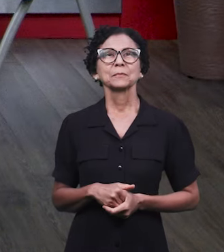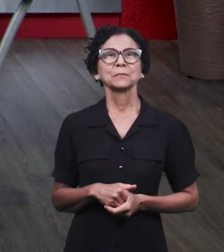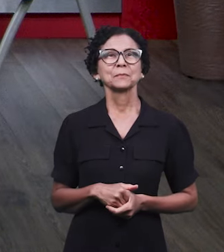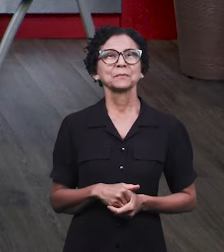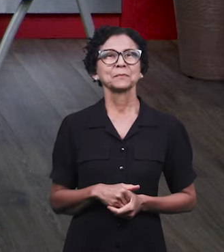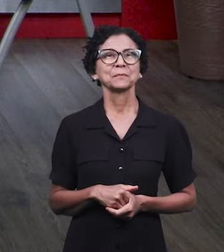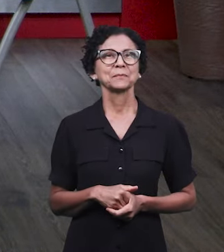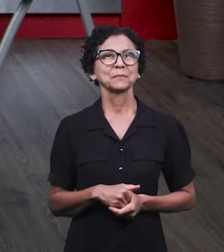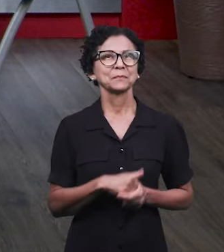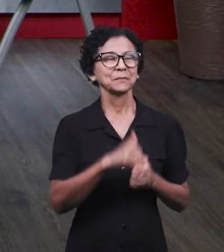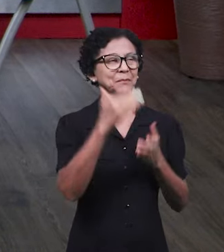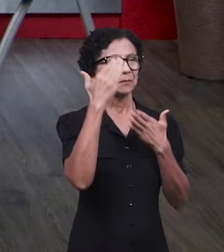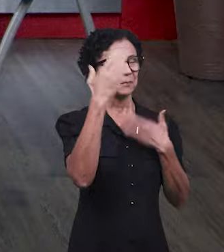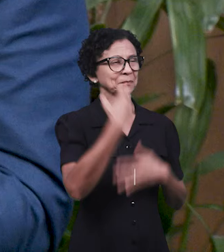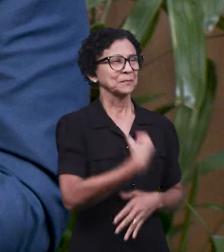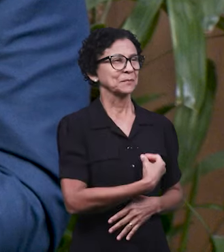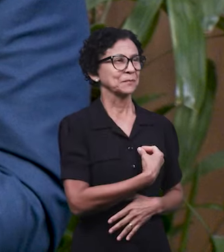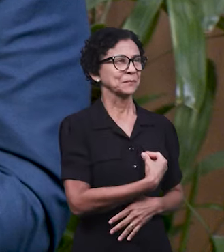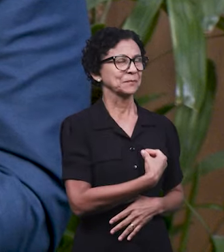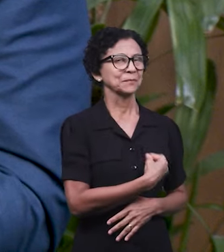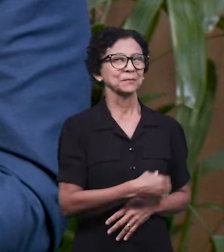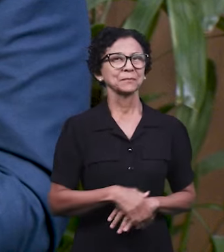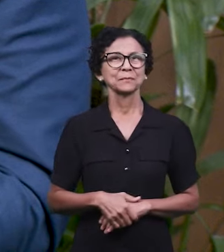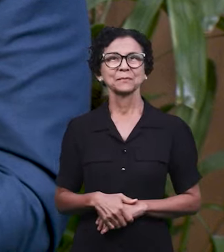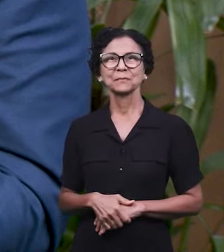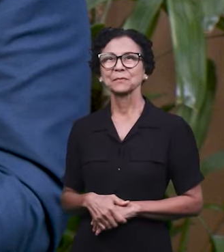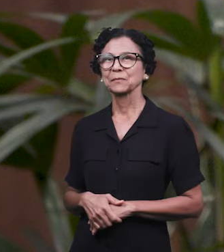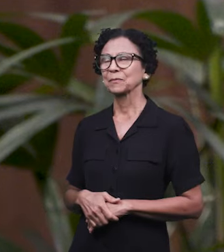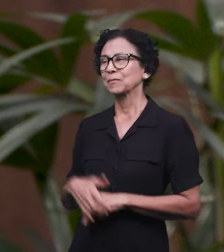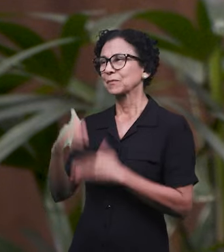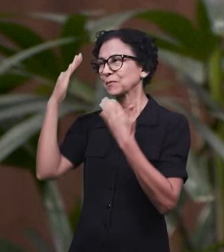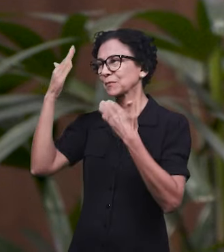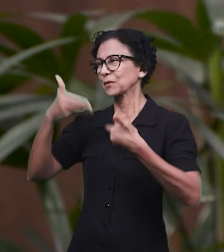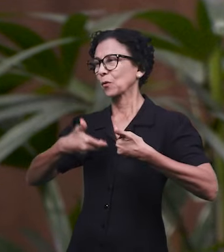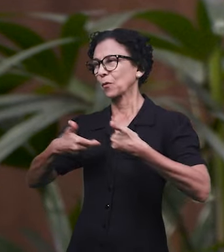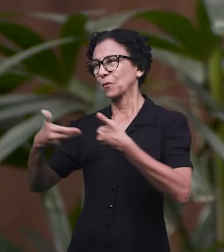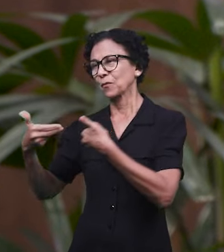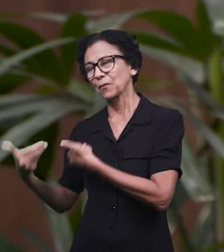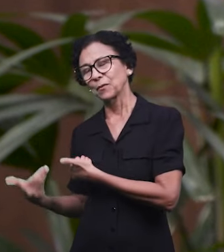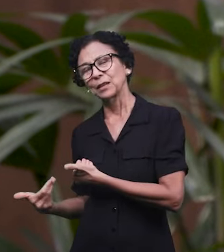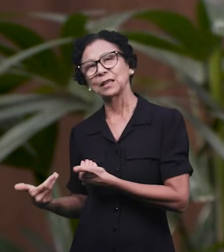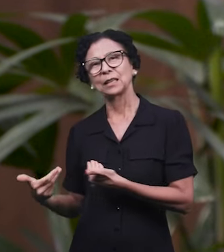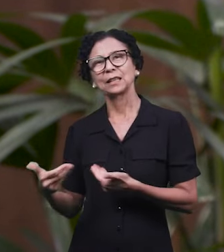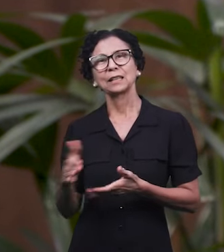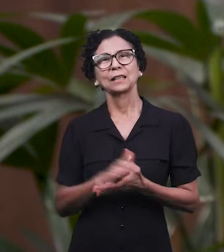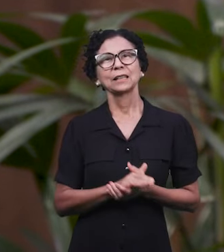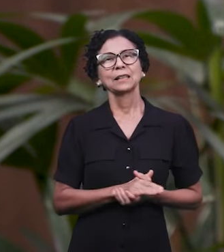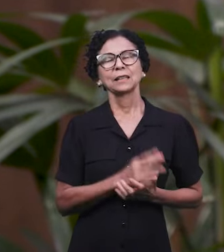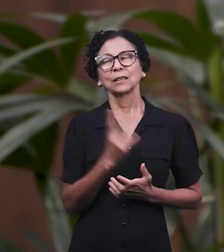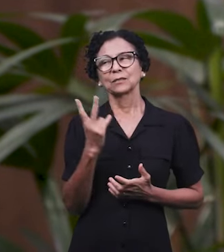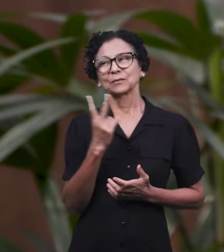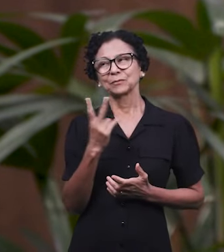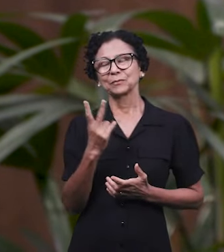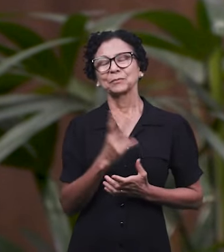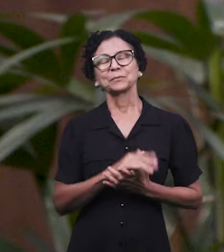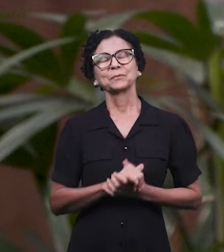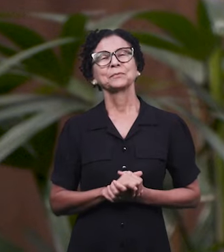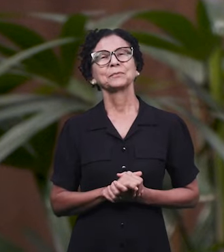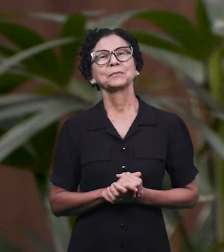Dora Luana custer também gostaríamos de agradecer a sua participação Eu que agradeço pelo convite Agradeço ao Dr Isis Dr